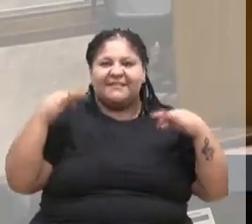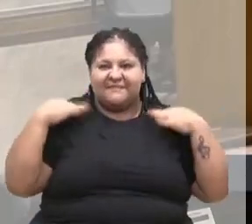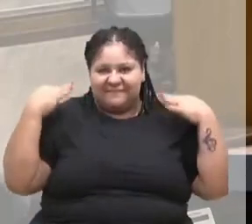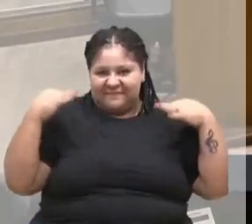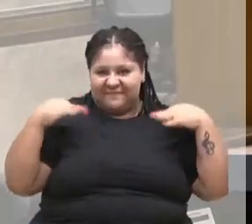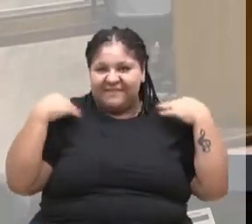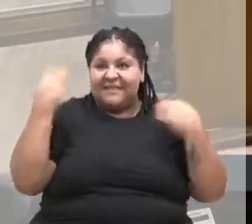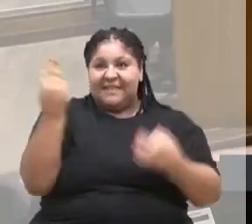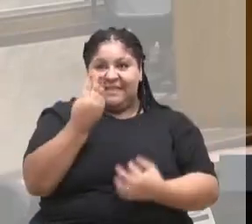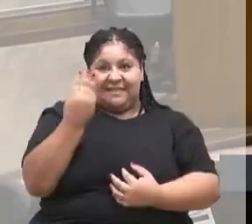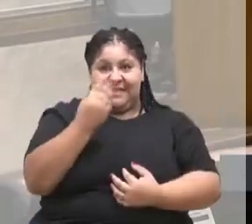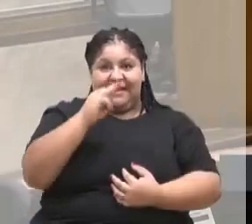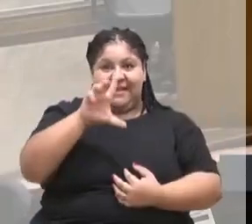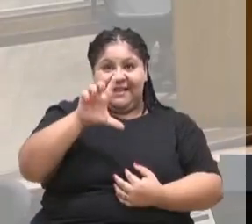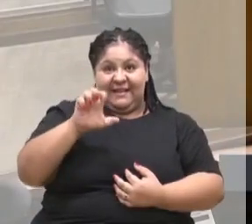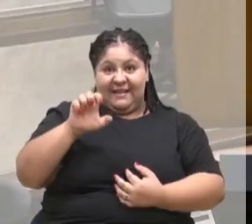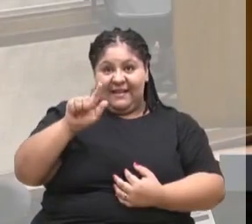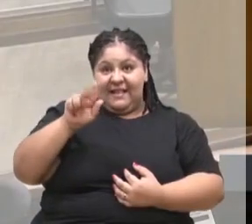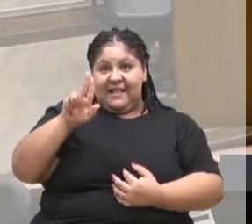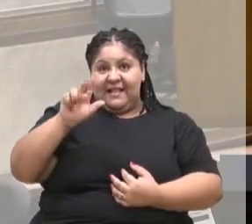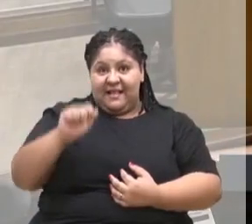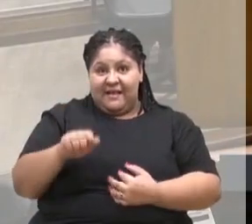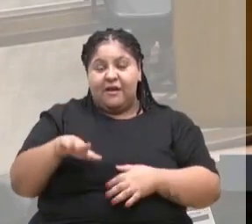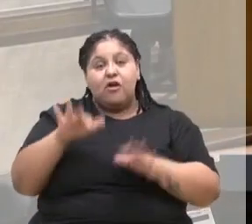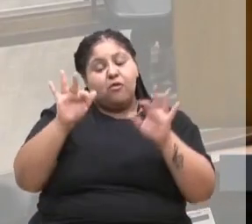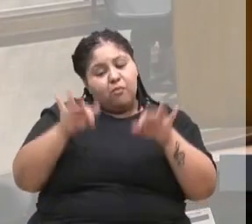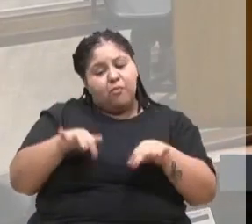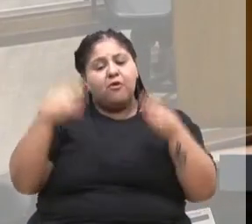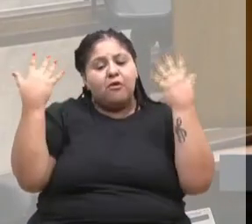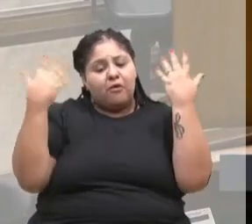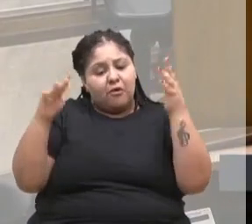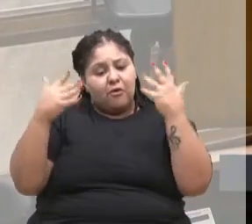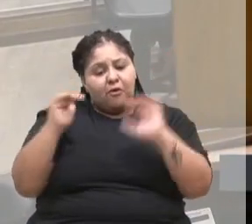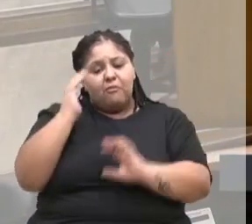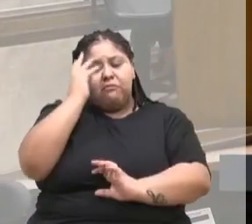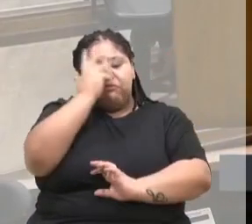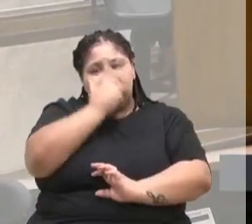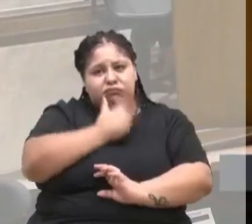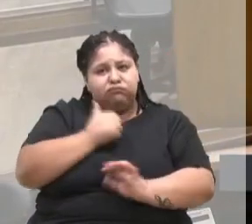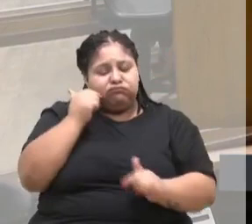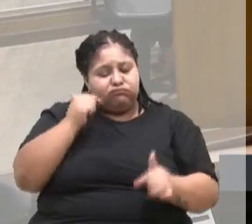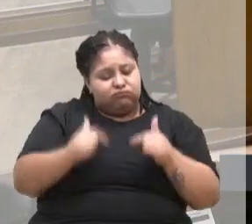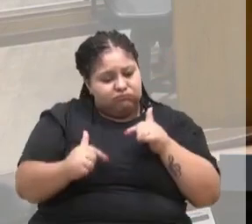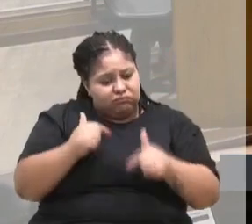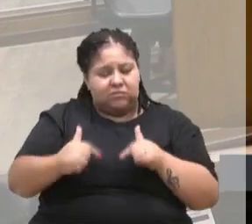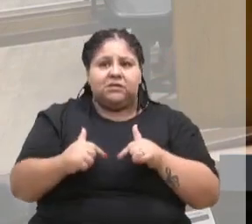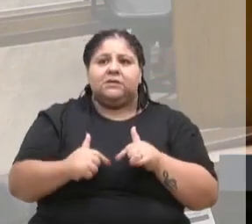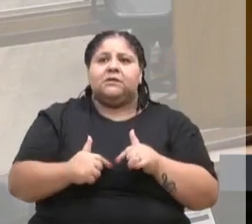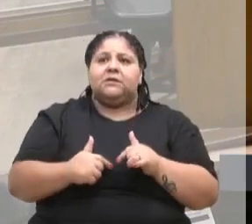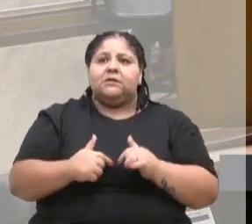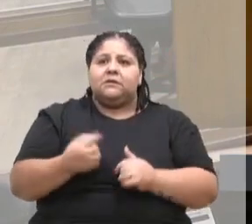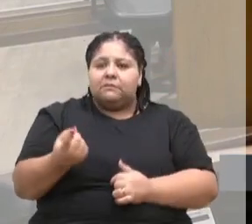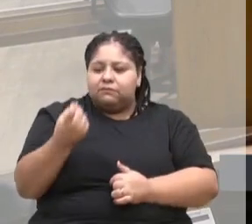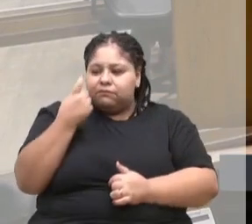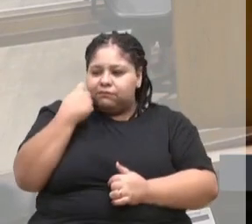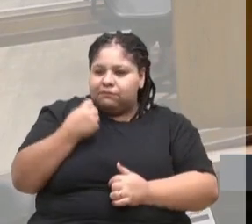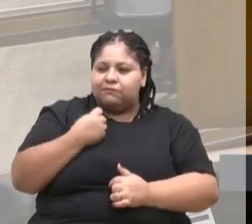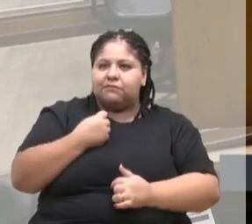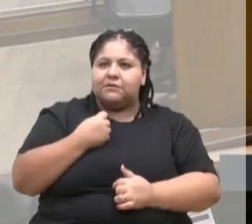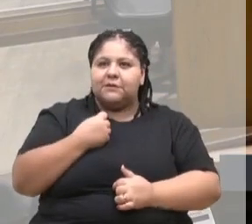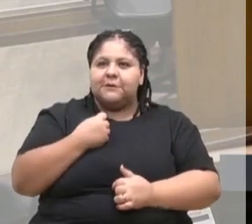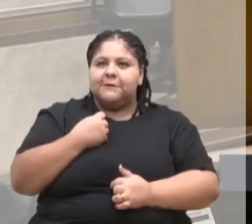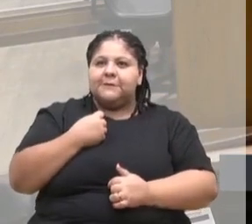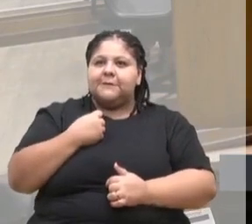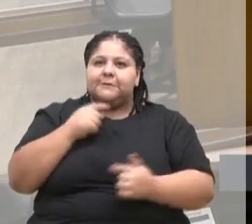questão da Terceira Légua. E, por fim, lhe parabenizar pelo seu excelente trabalho. O senhor faz um trabalho muito interessante e eu me espelho nele e